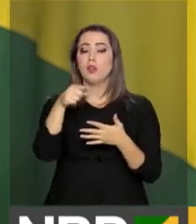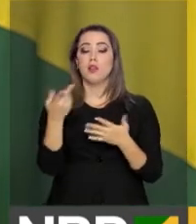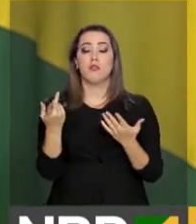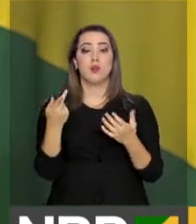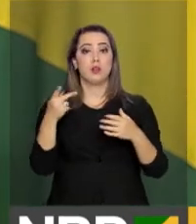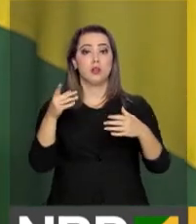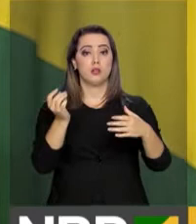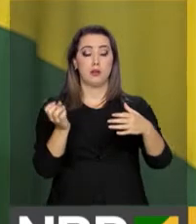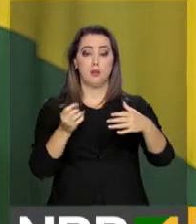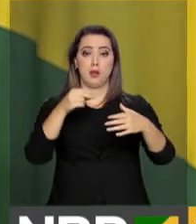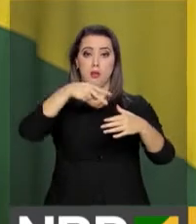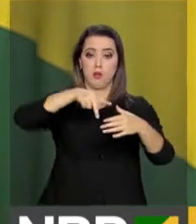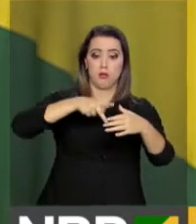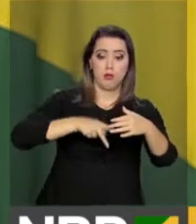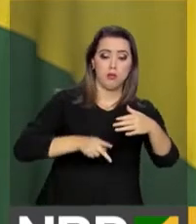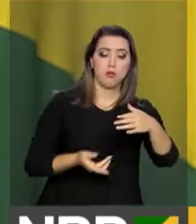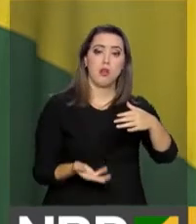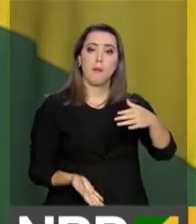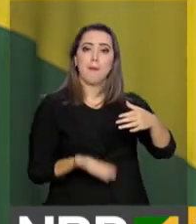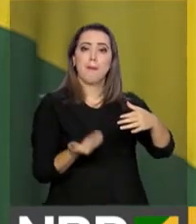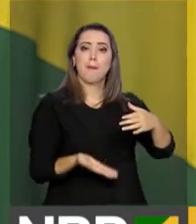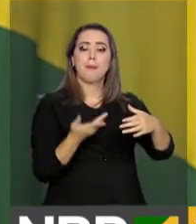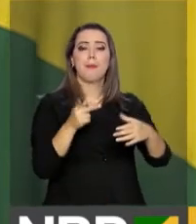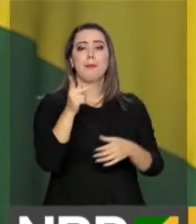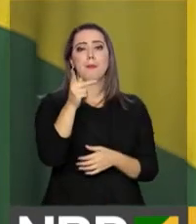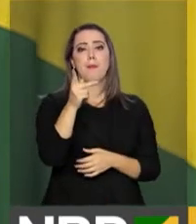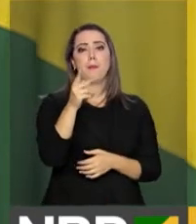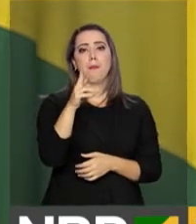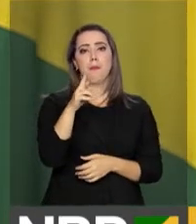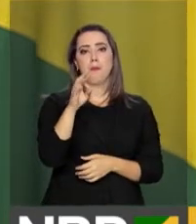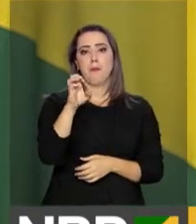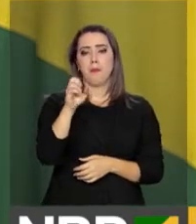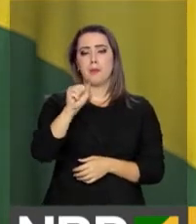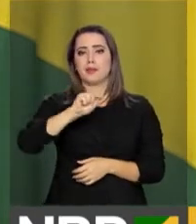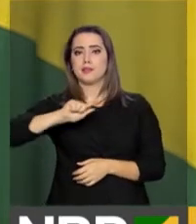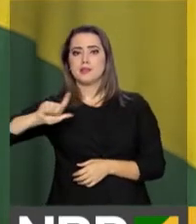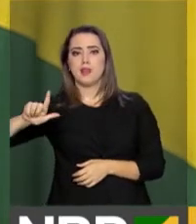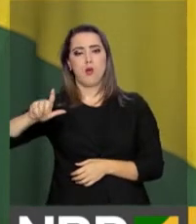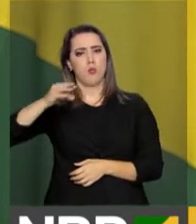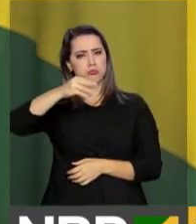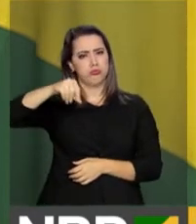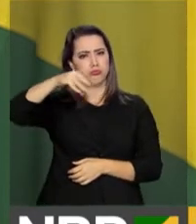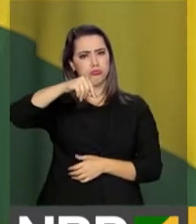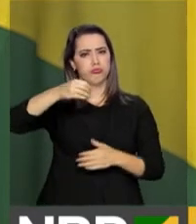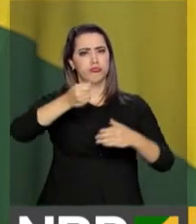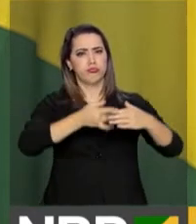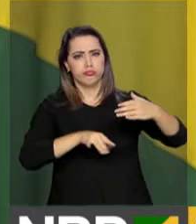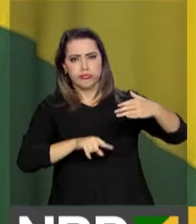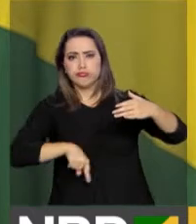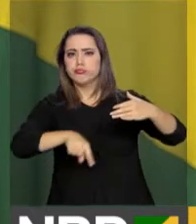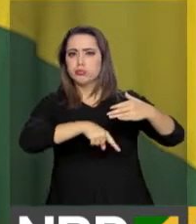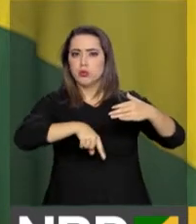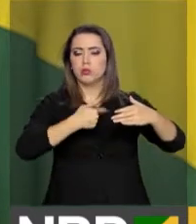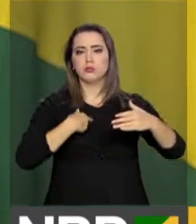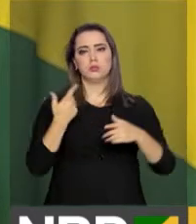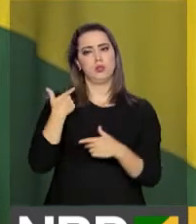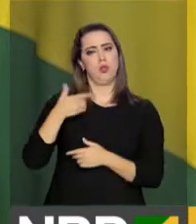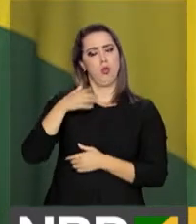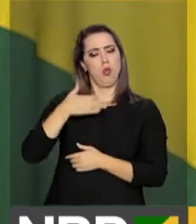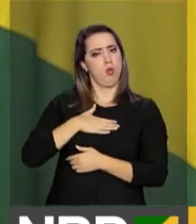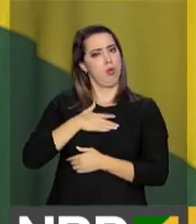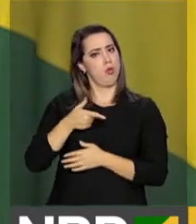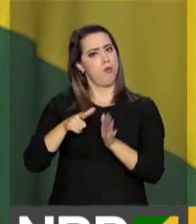da exploração do pré sal que havia uma exigência que desde o primeiro momento eu me posicionei contra que era a obrigatoriedade